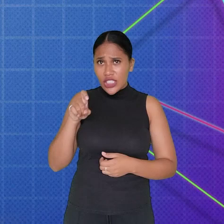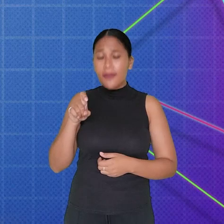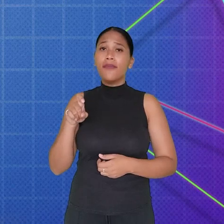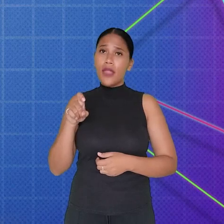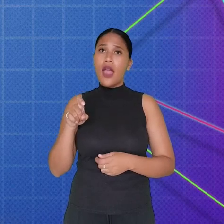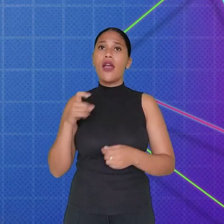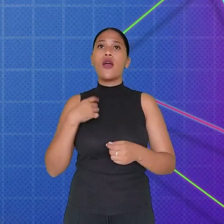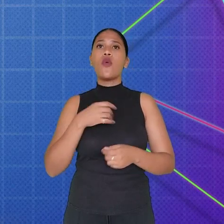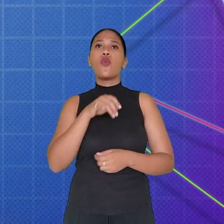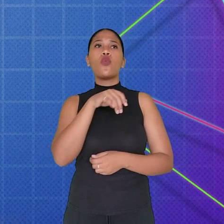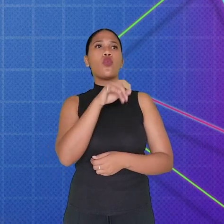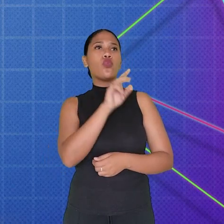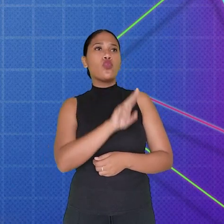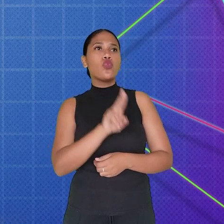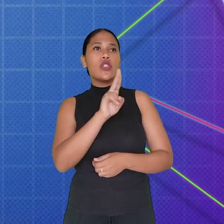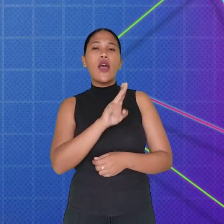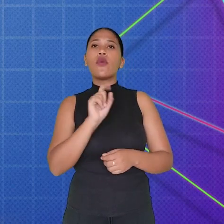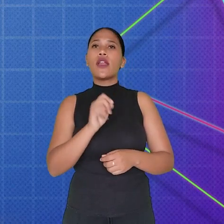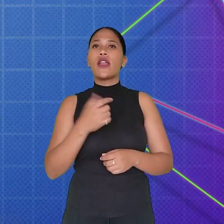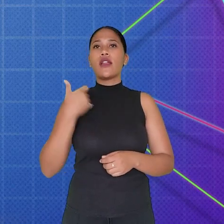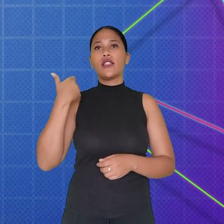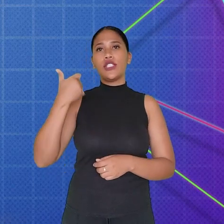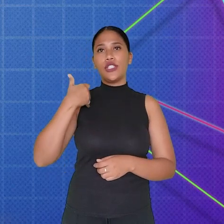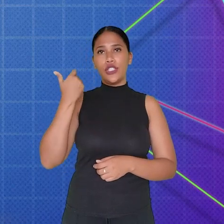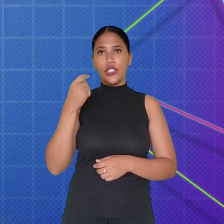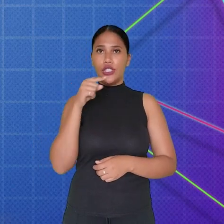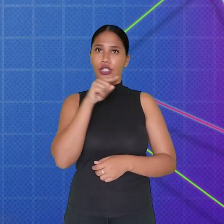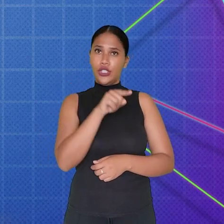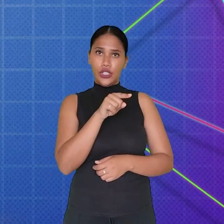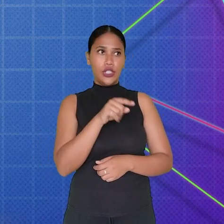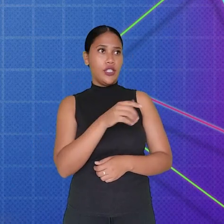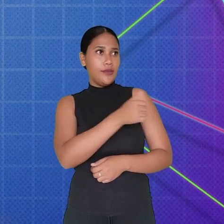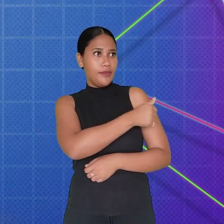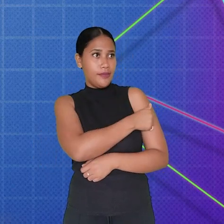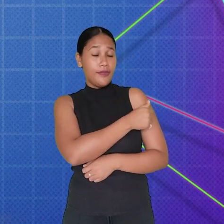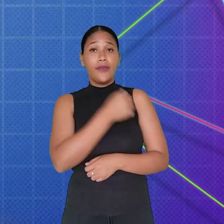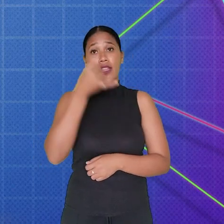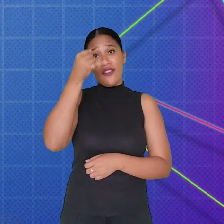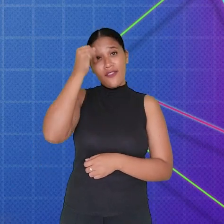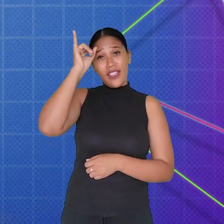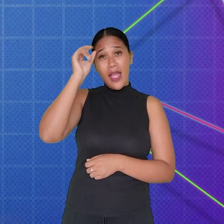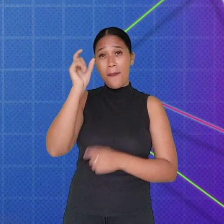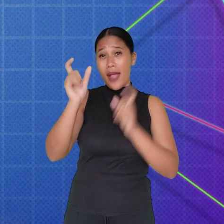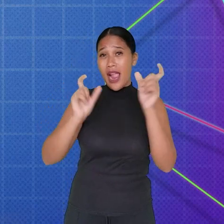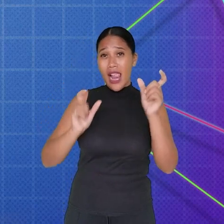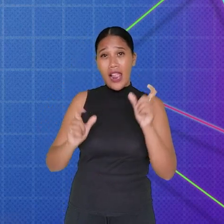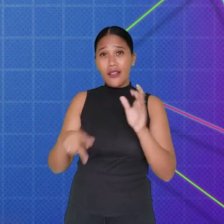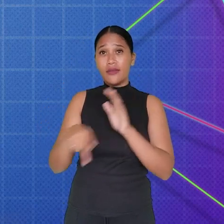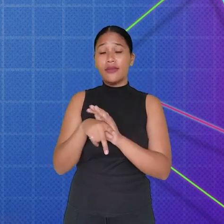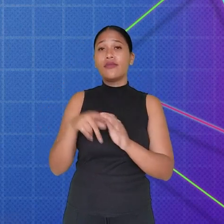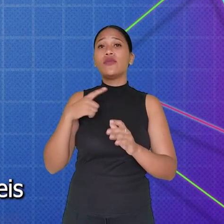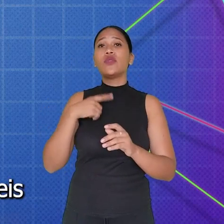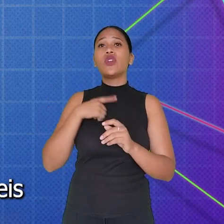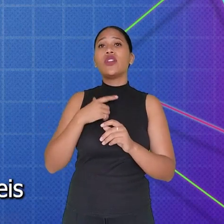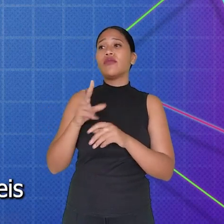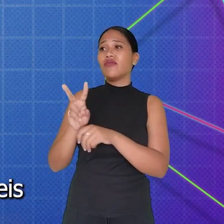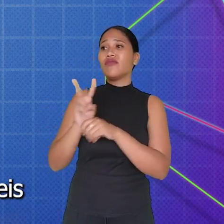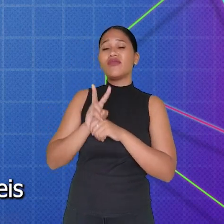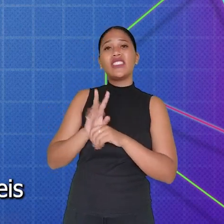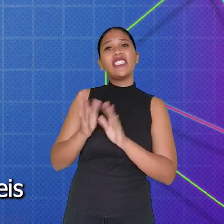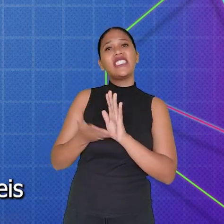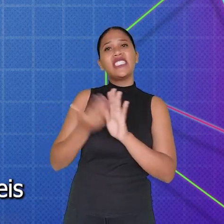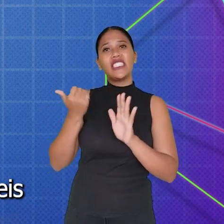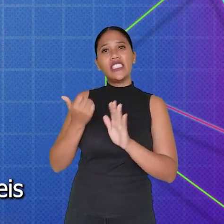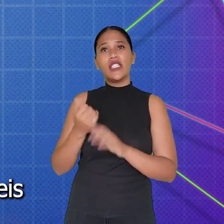estudante. É importante evitar usar palavras reservadas do C#, como int ou string. Em C# é comum